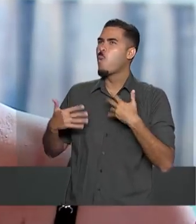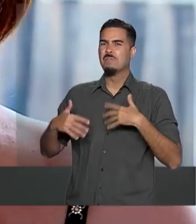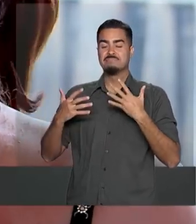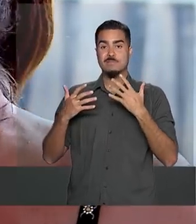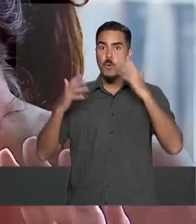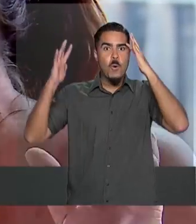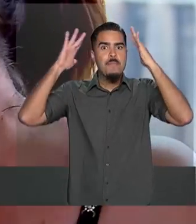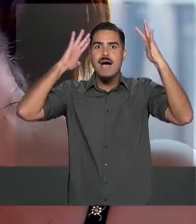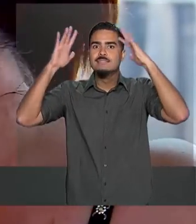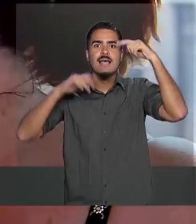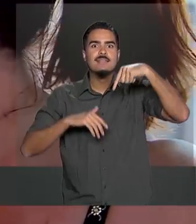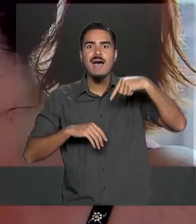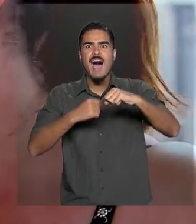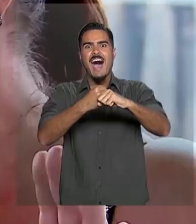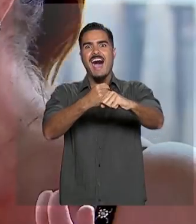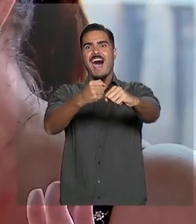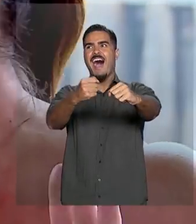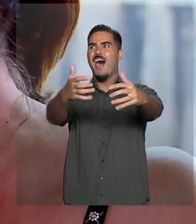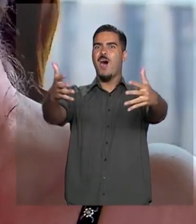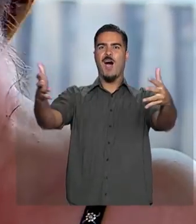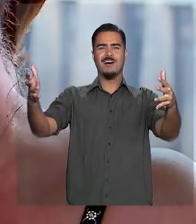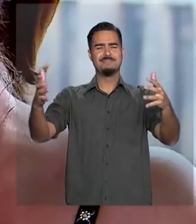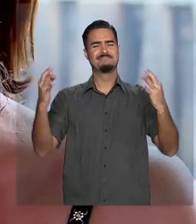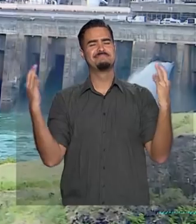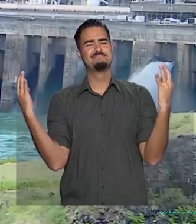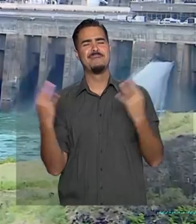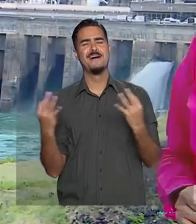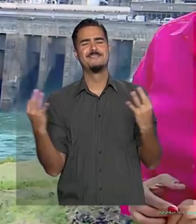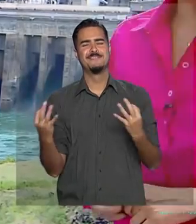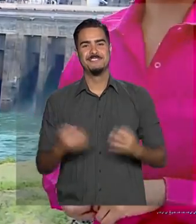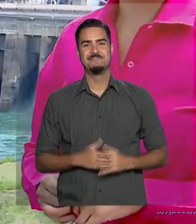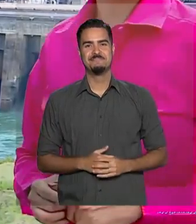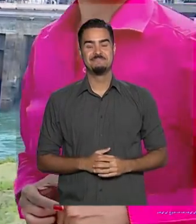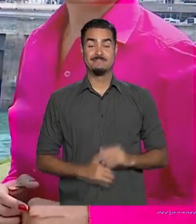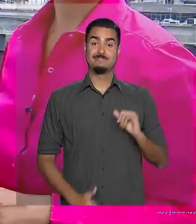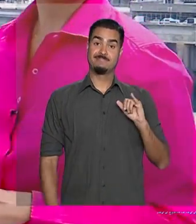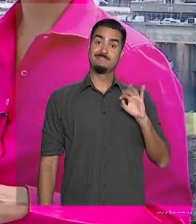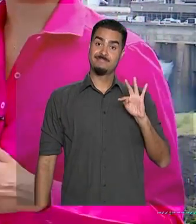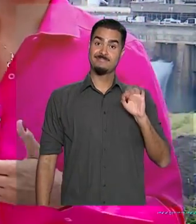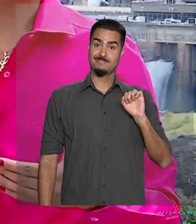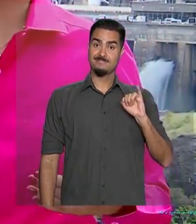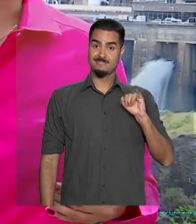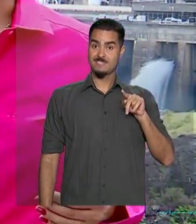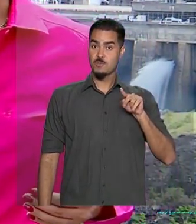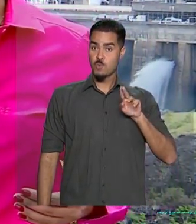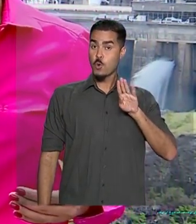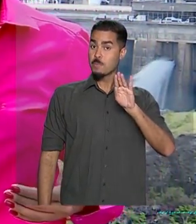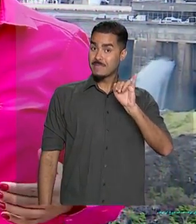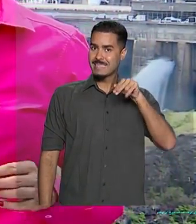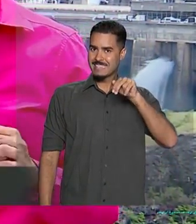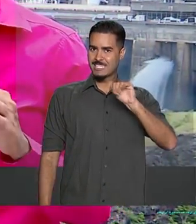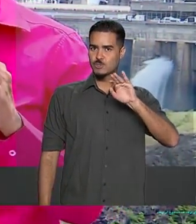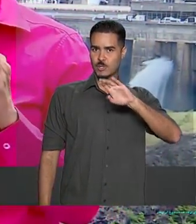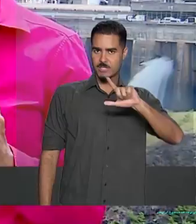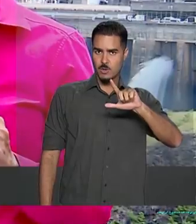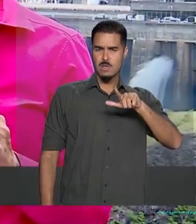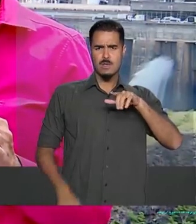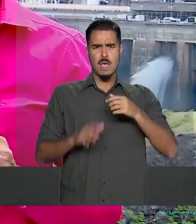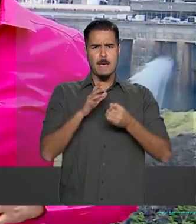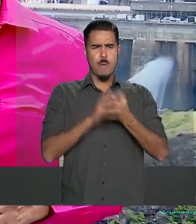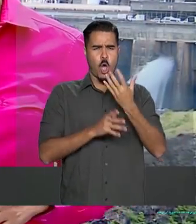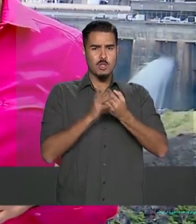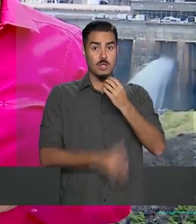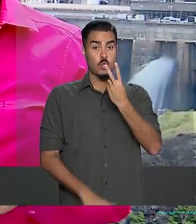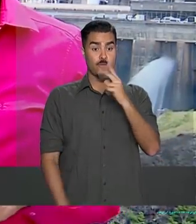mente para imaginar o tamanho disso aqui, é perfeito. Itaipu Binacional já produziu mais de 2 bilhões e